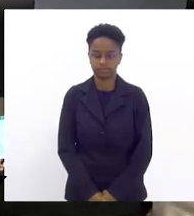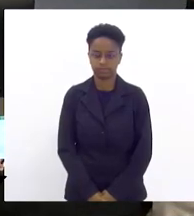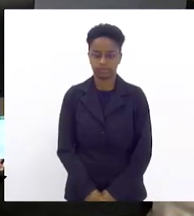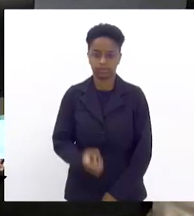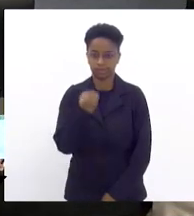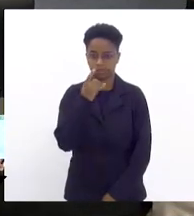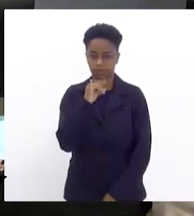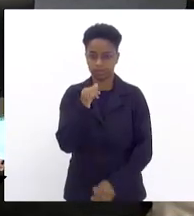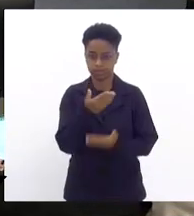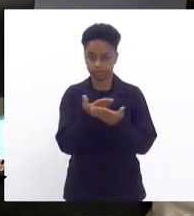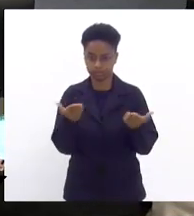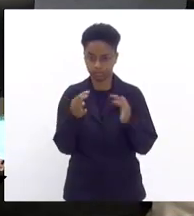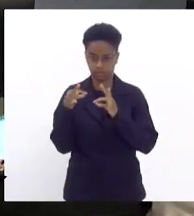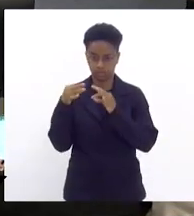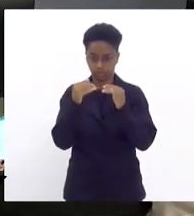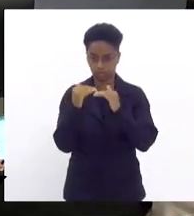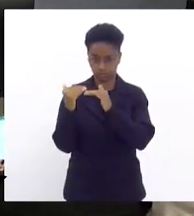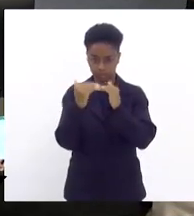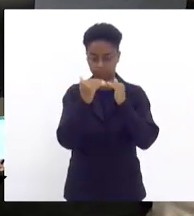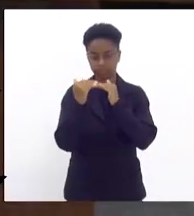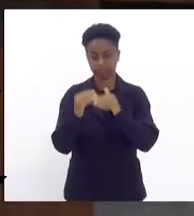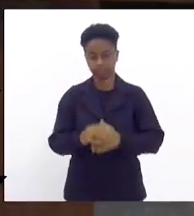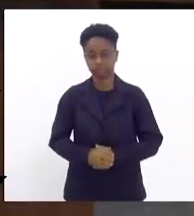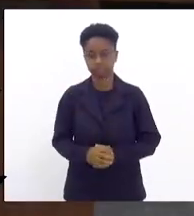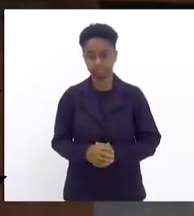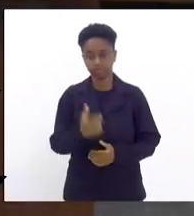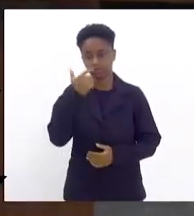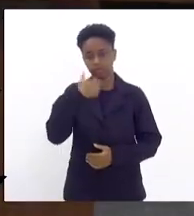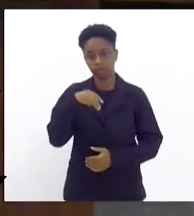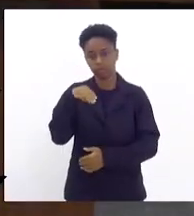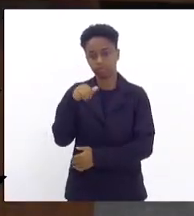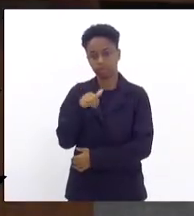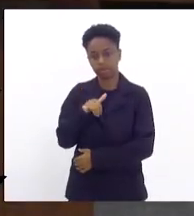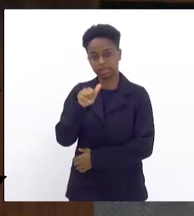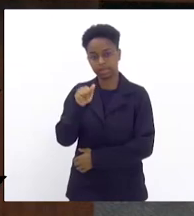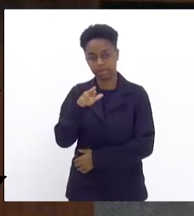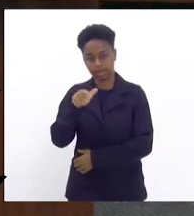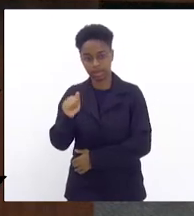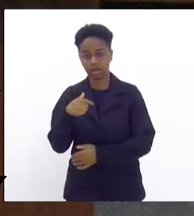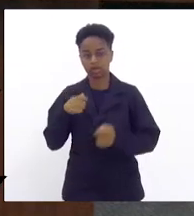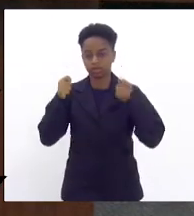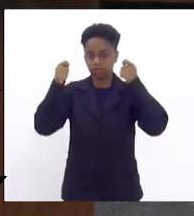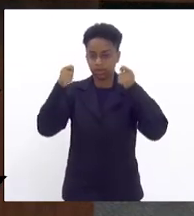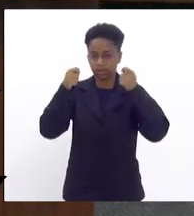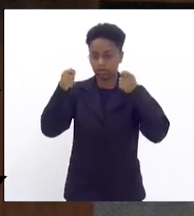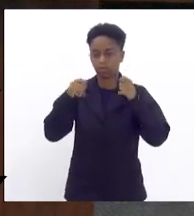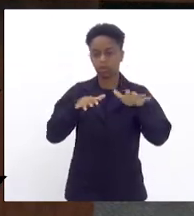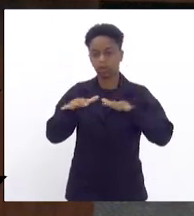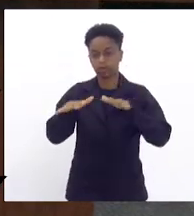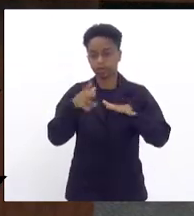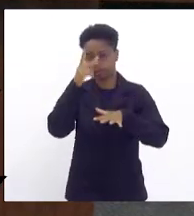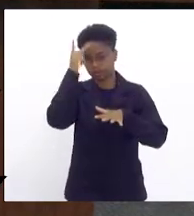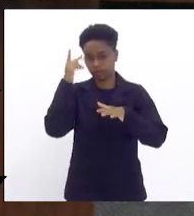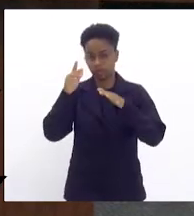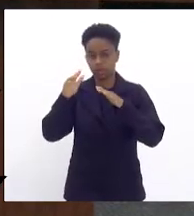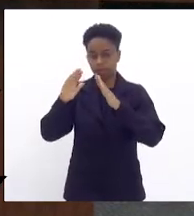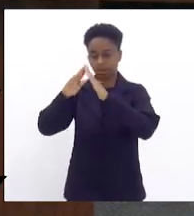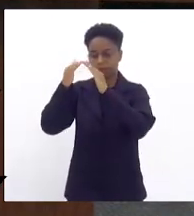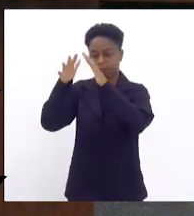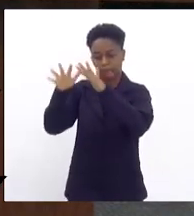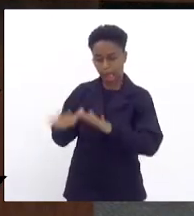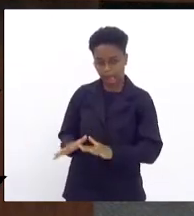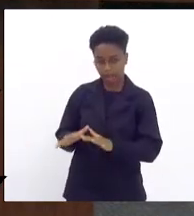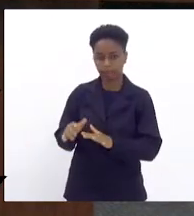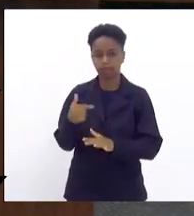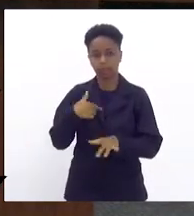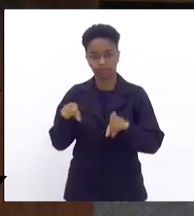Bom dia a todos, todas e todos. Eu sou Maiara, sou militante do Movimento dos Atingidos por Barragens. Também estou no mandato